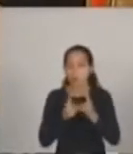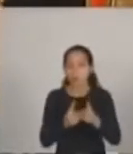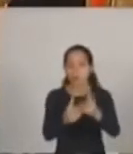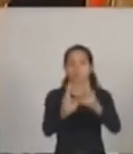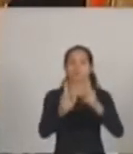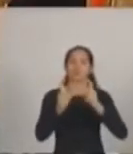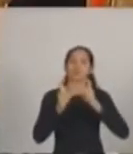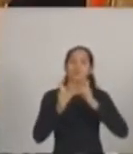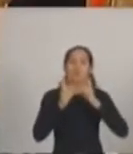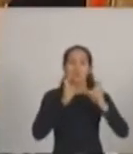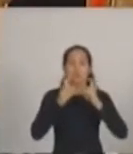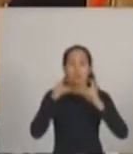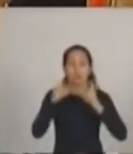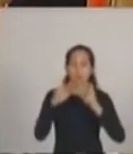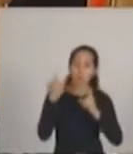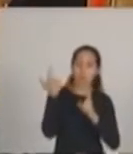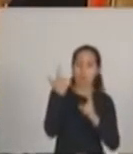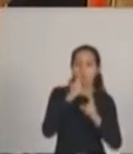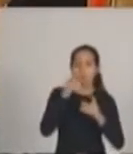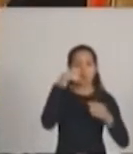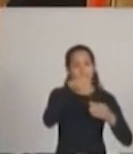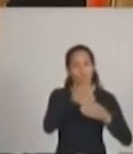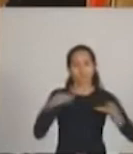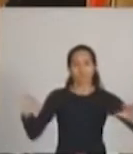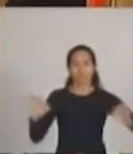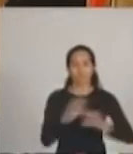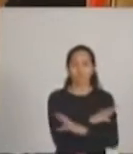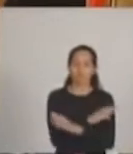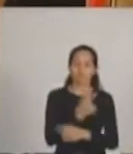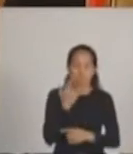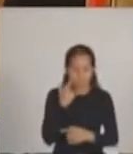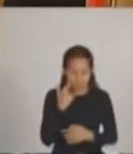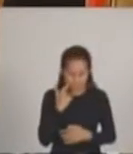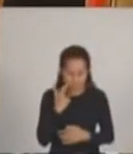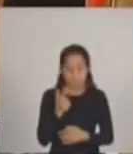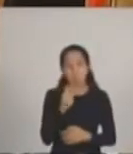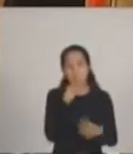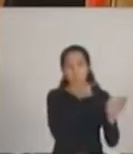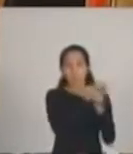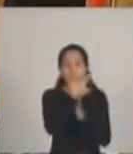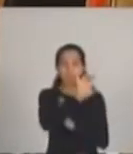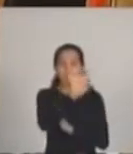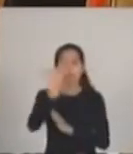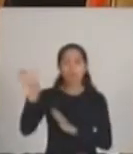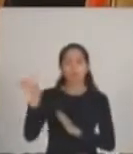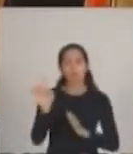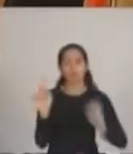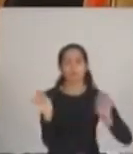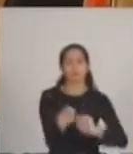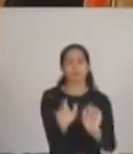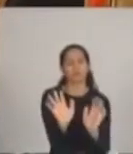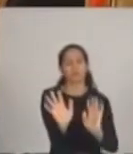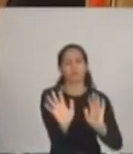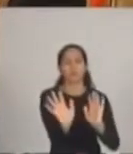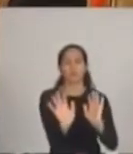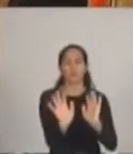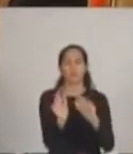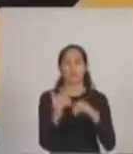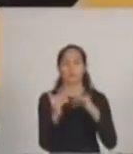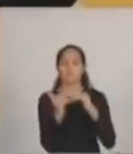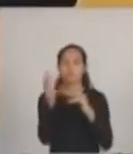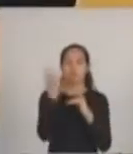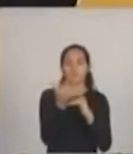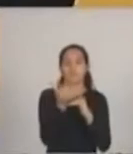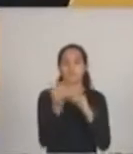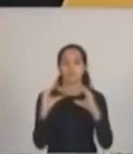completo. Não, como... Consultar os colegas para... É, não, eu... Está acatado,